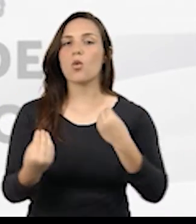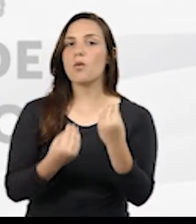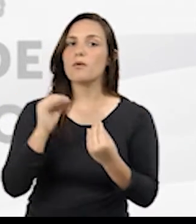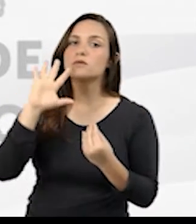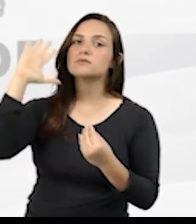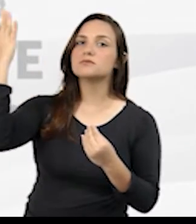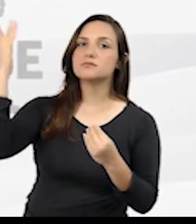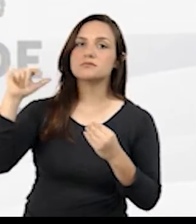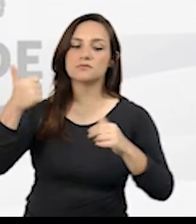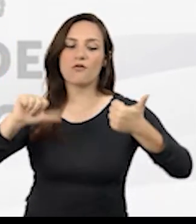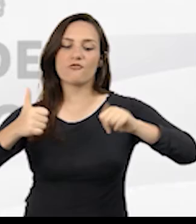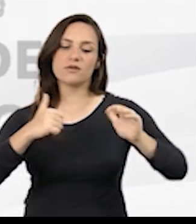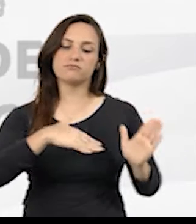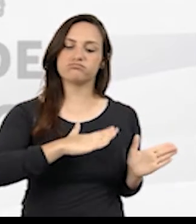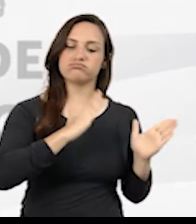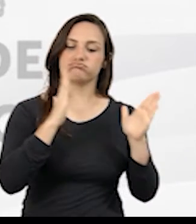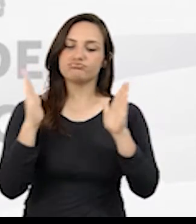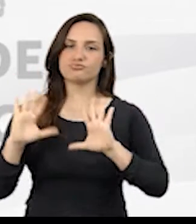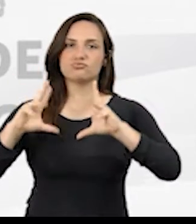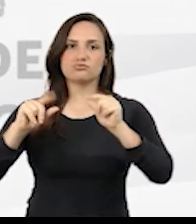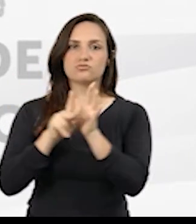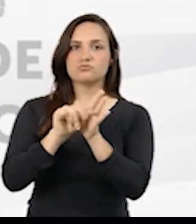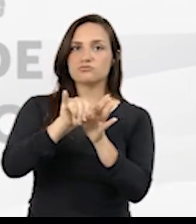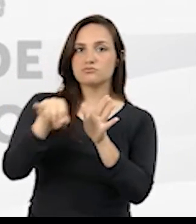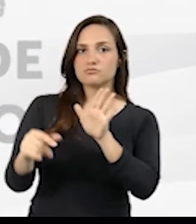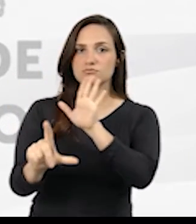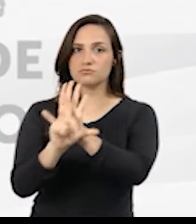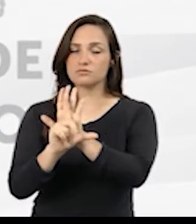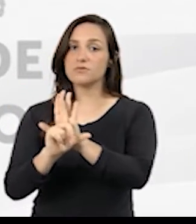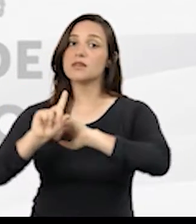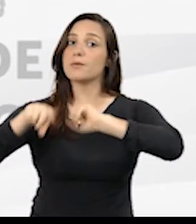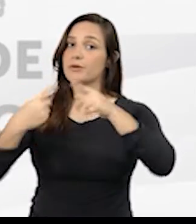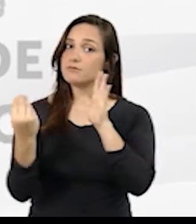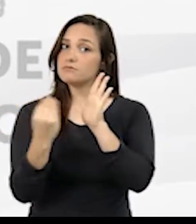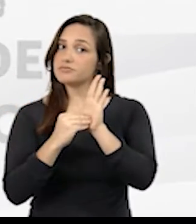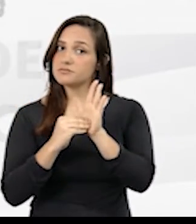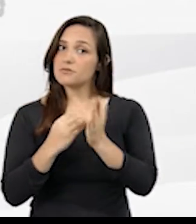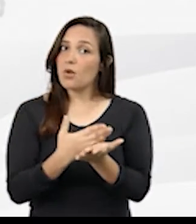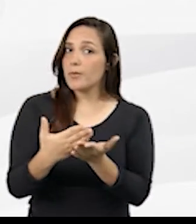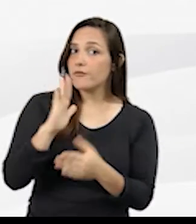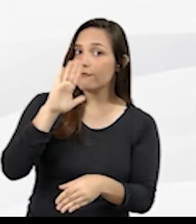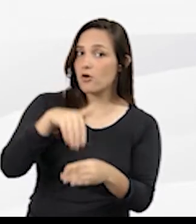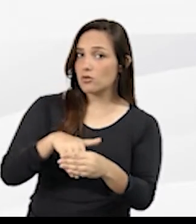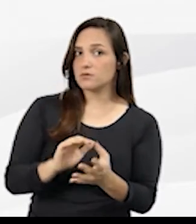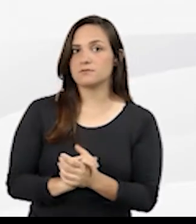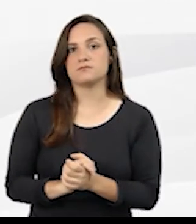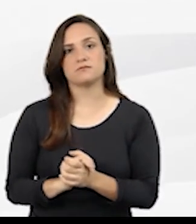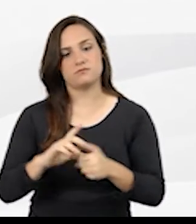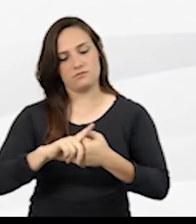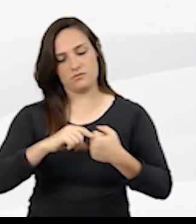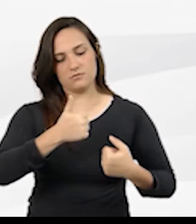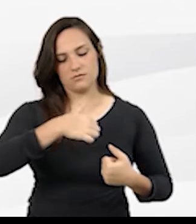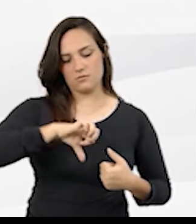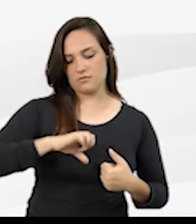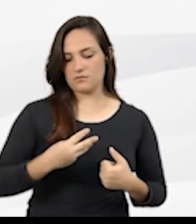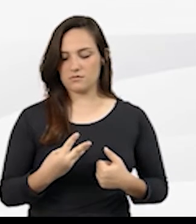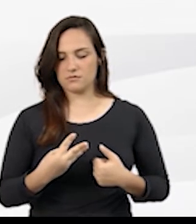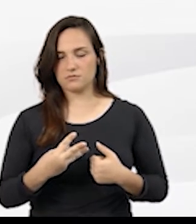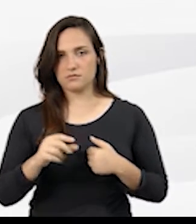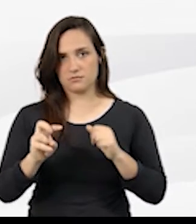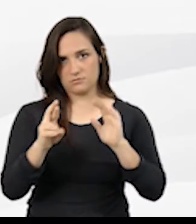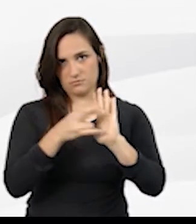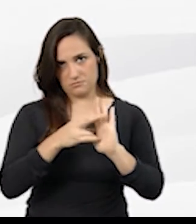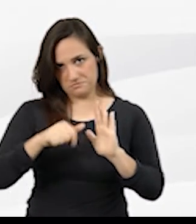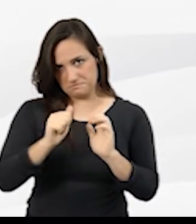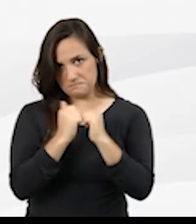o processo de apreciação dos projetos de lei após a sua inclusão em pauta. O artigo 93 do Regimento